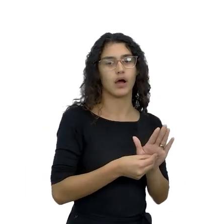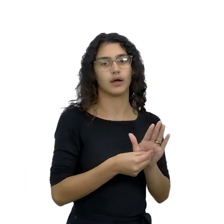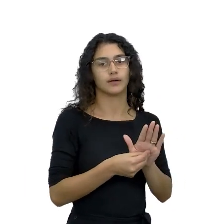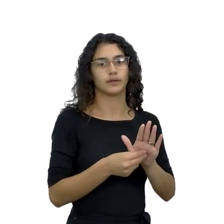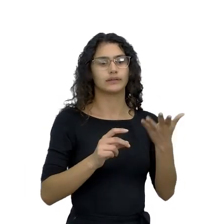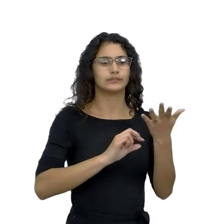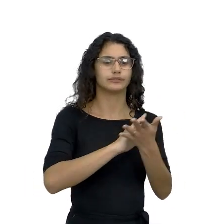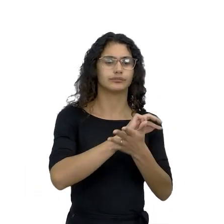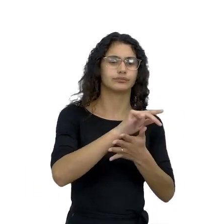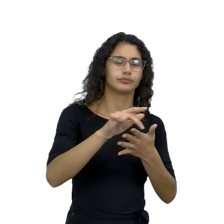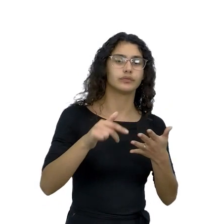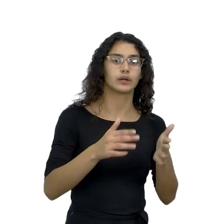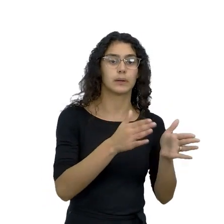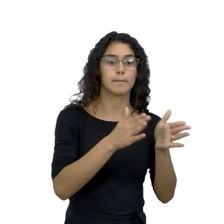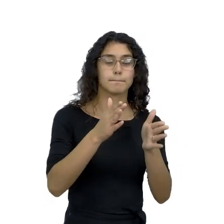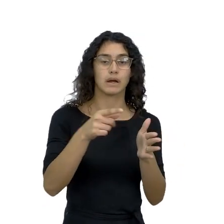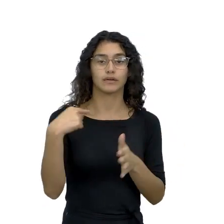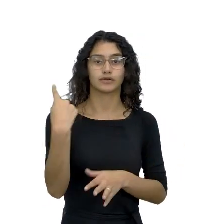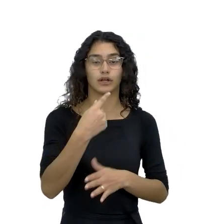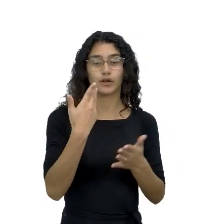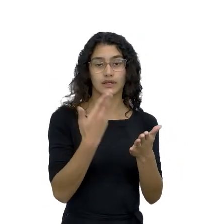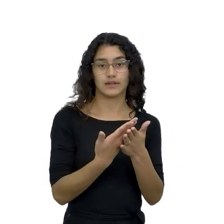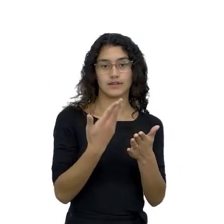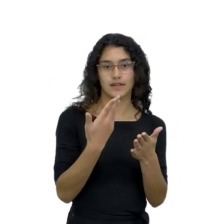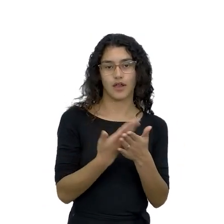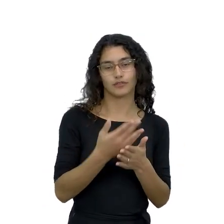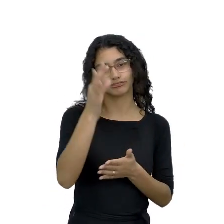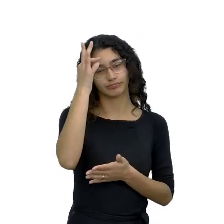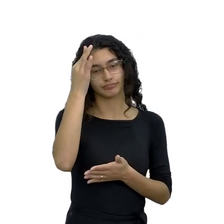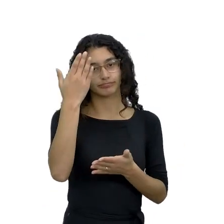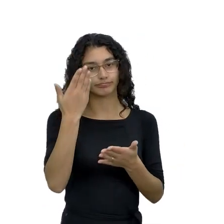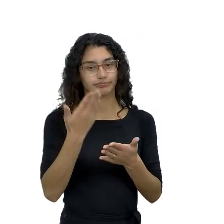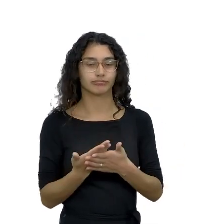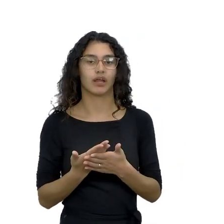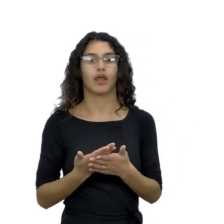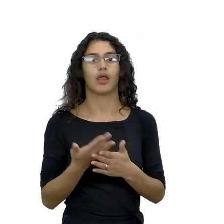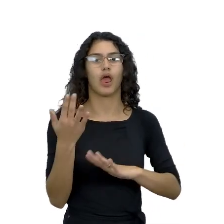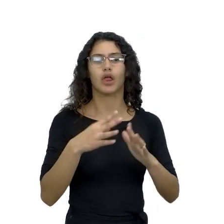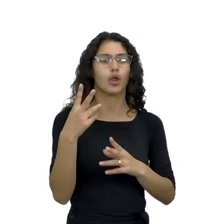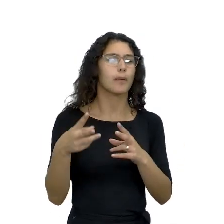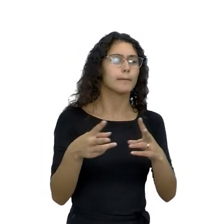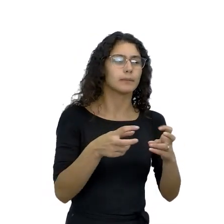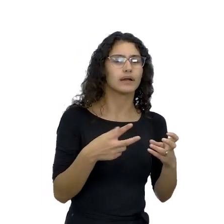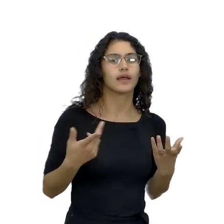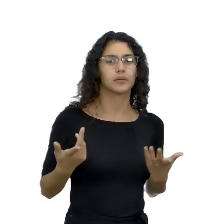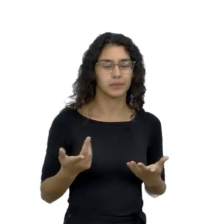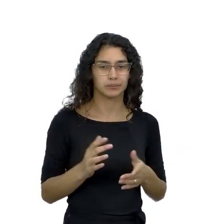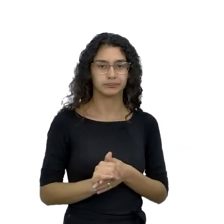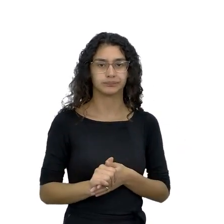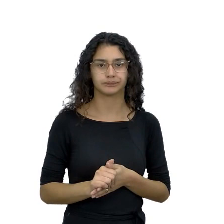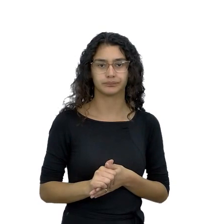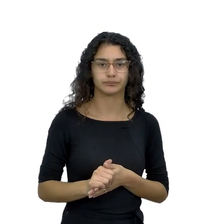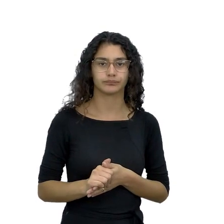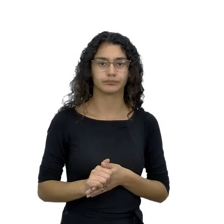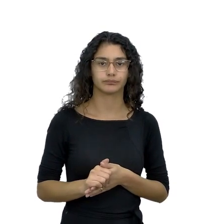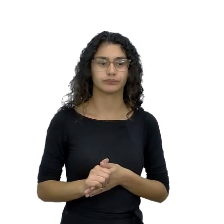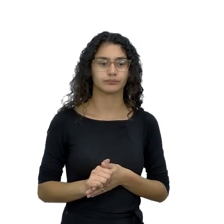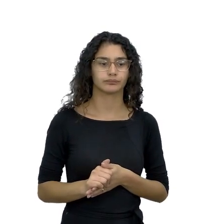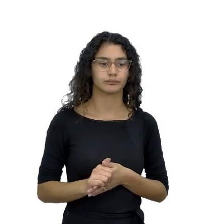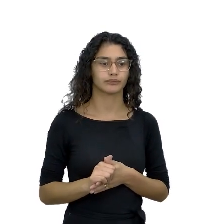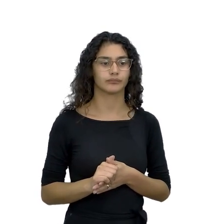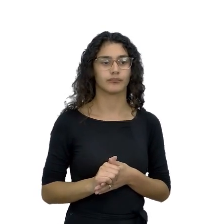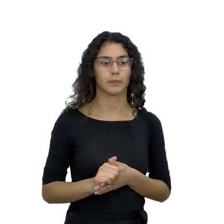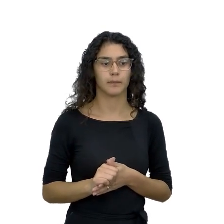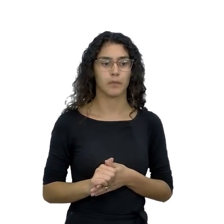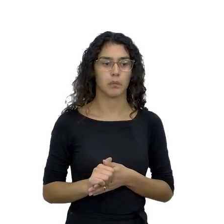em diversas partes das nossas aulas. Eu tenho certeza, às vezes a gente não observa, tá?